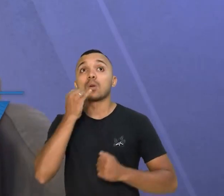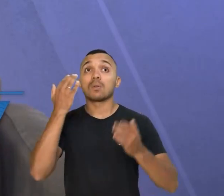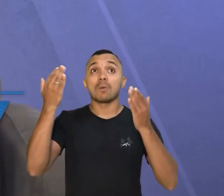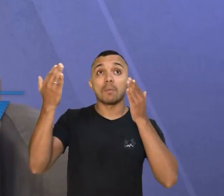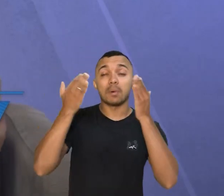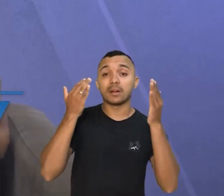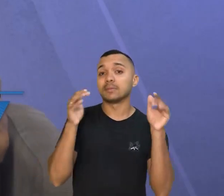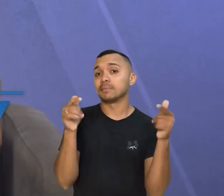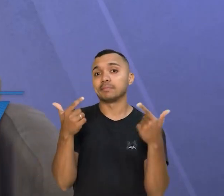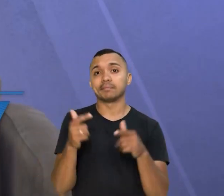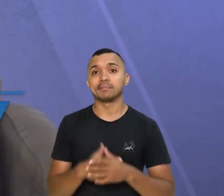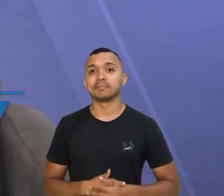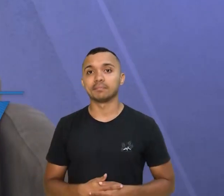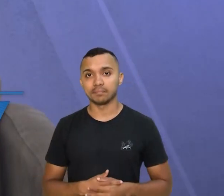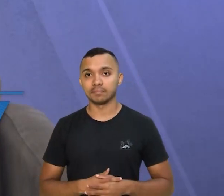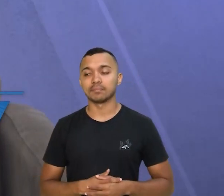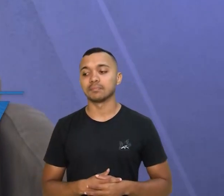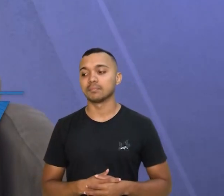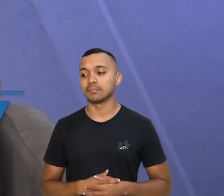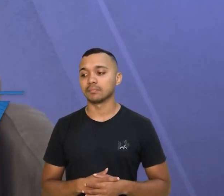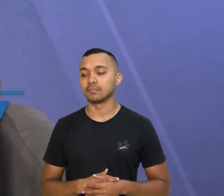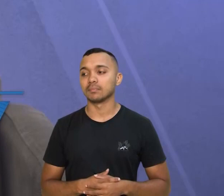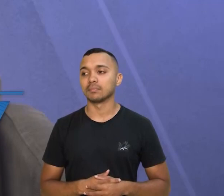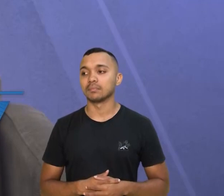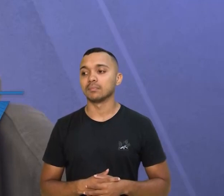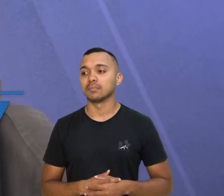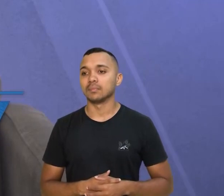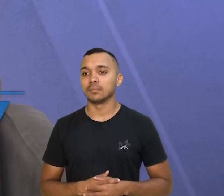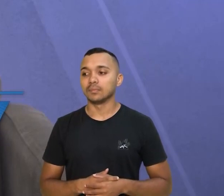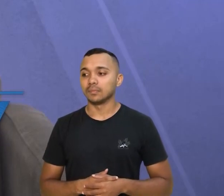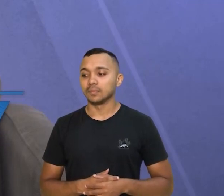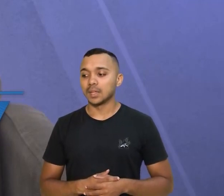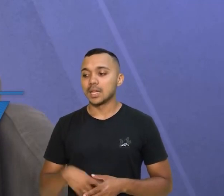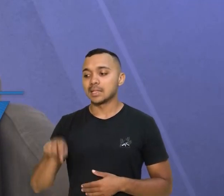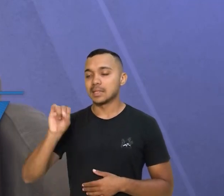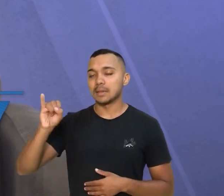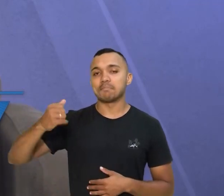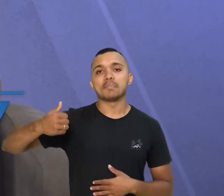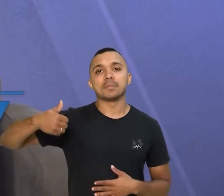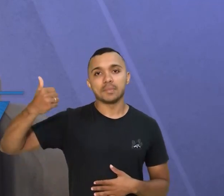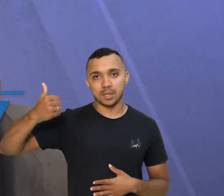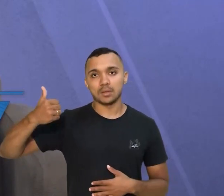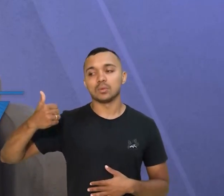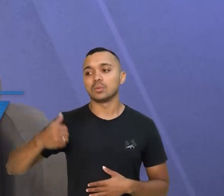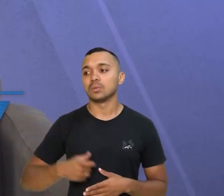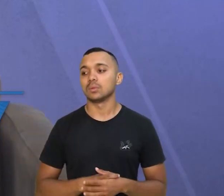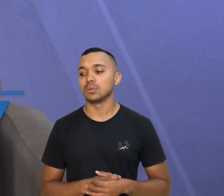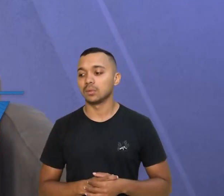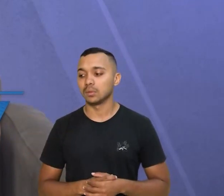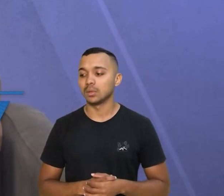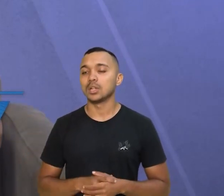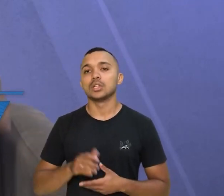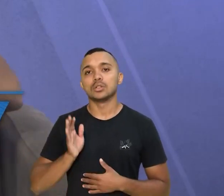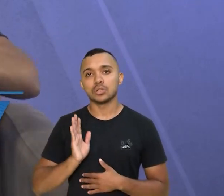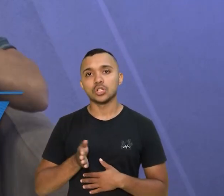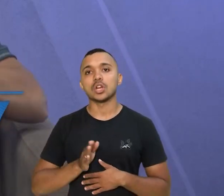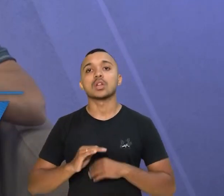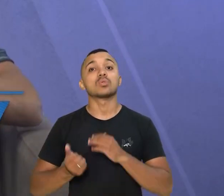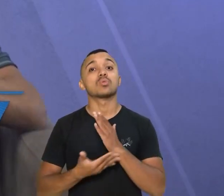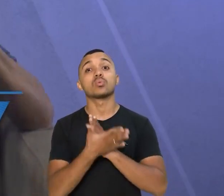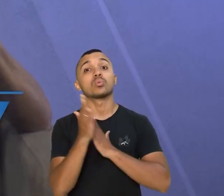as próximas fases. Claro. Aí como zera tudo. Nada do, ser o primeiro e ter 100% de aproveitamento